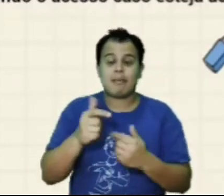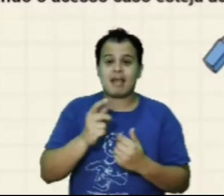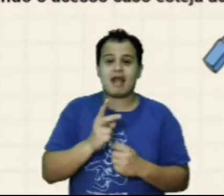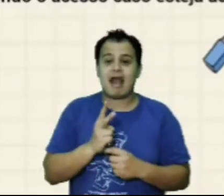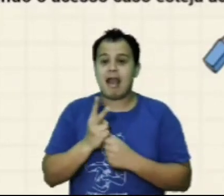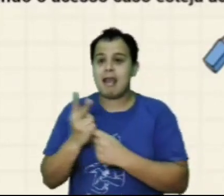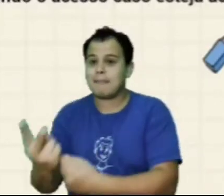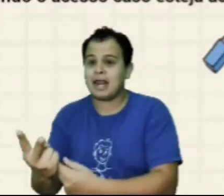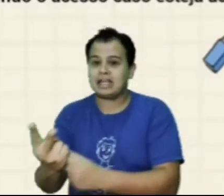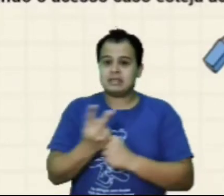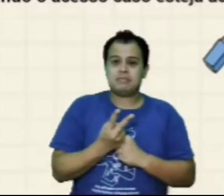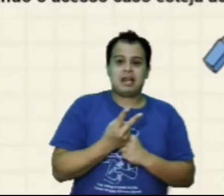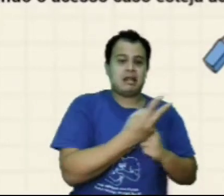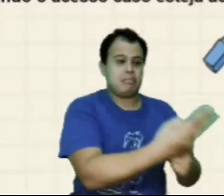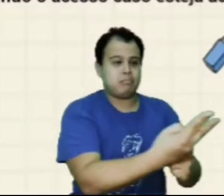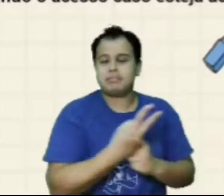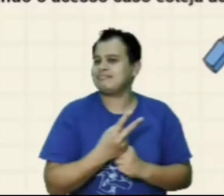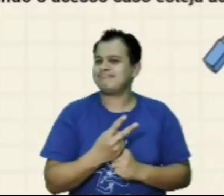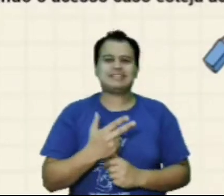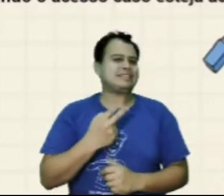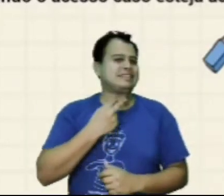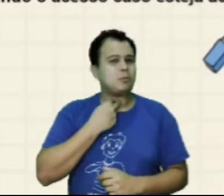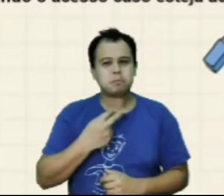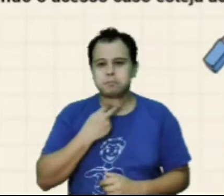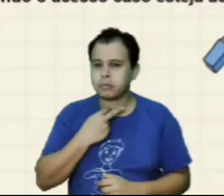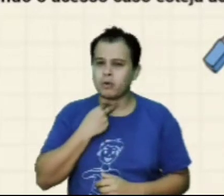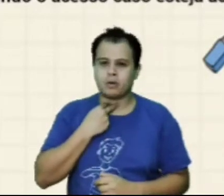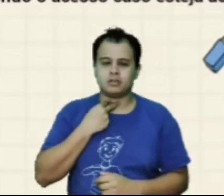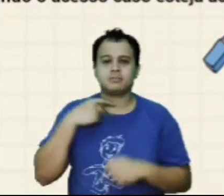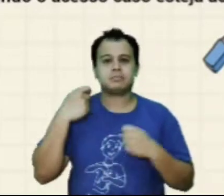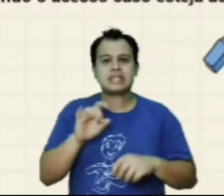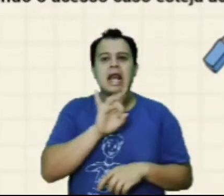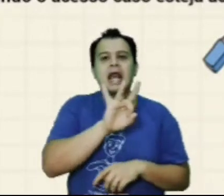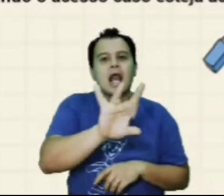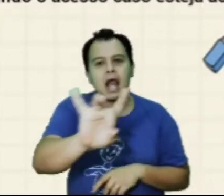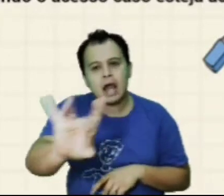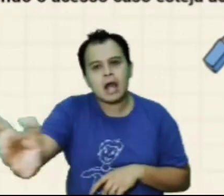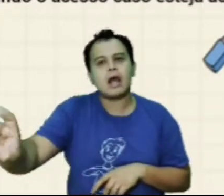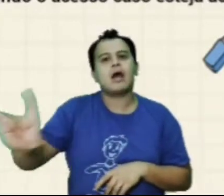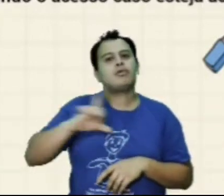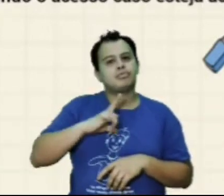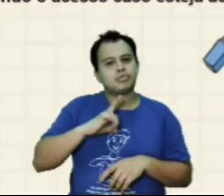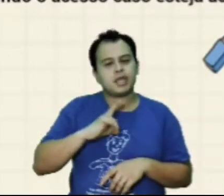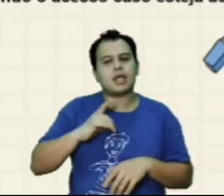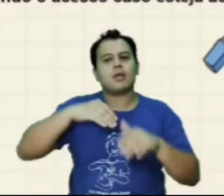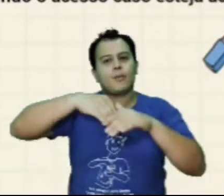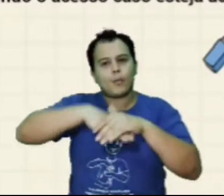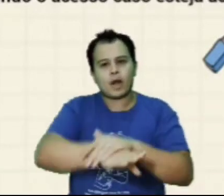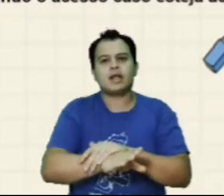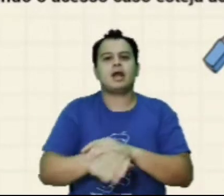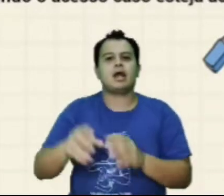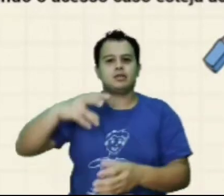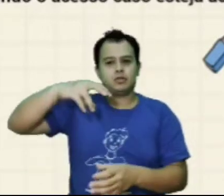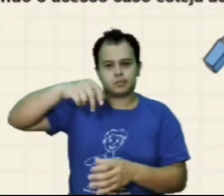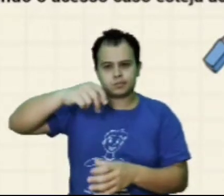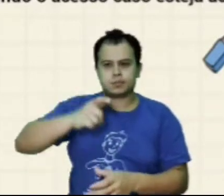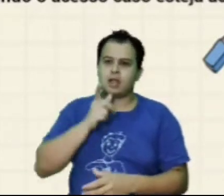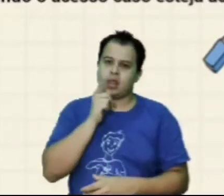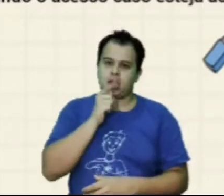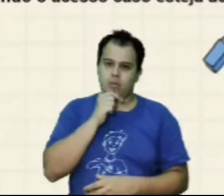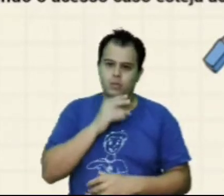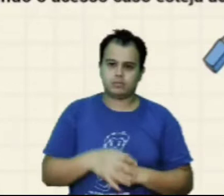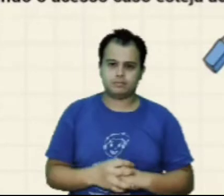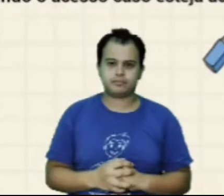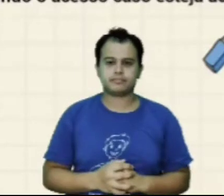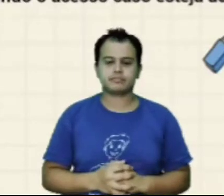colocar, eu coloco a boca aqui, passa para o outro, que as crianças têm esse costume. Então, tem que cuidar dessas orientações com